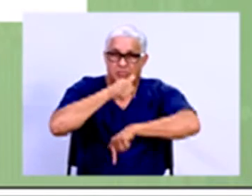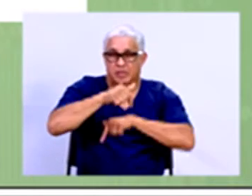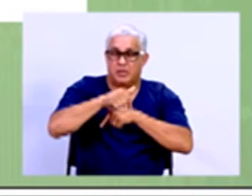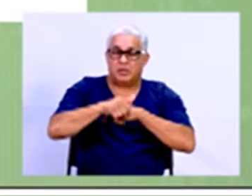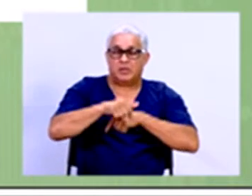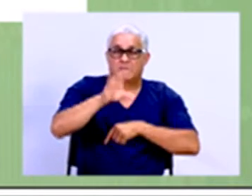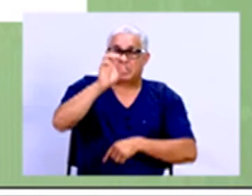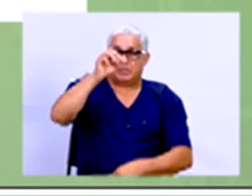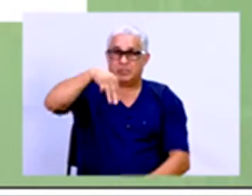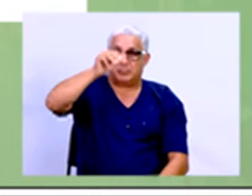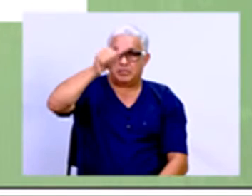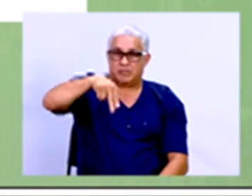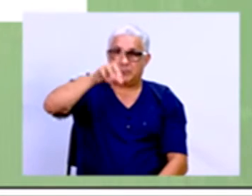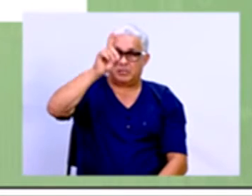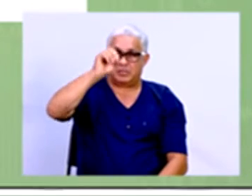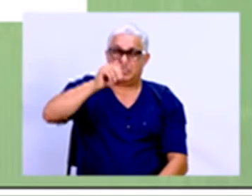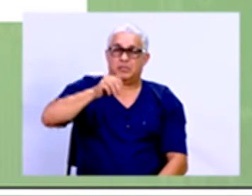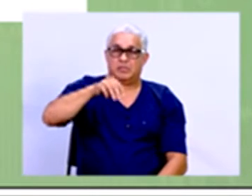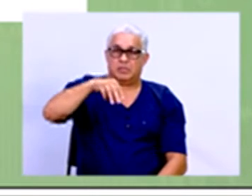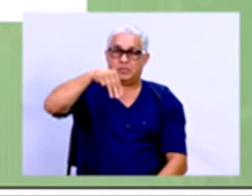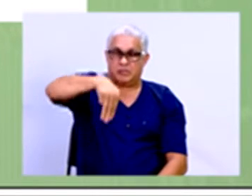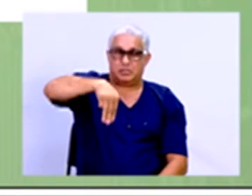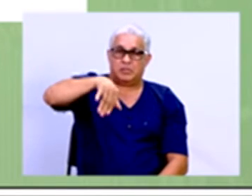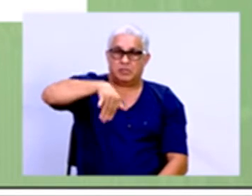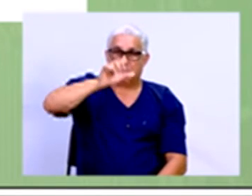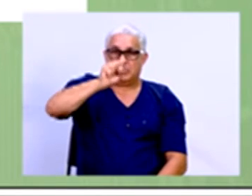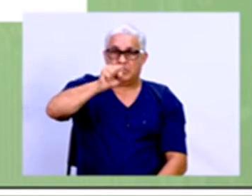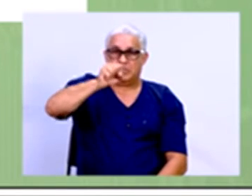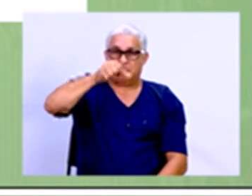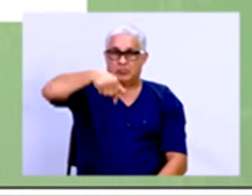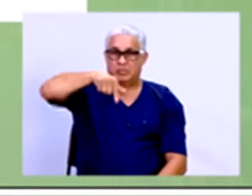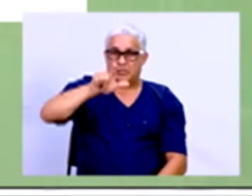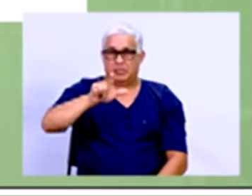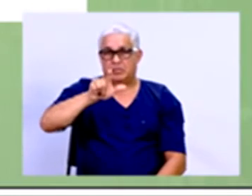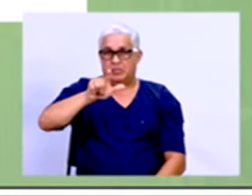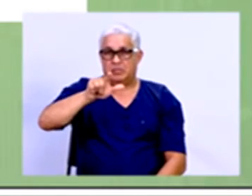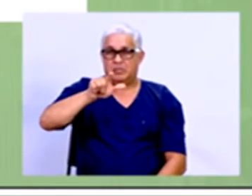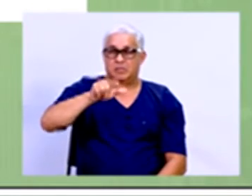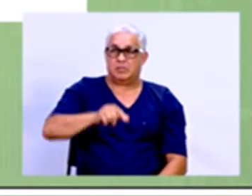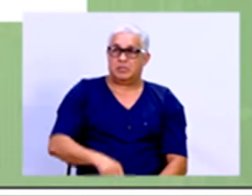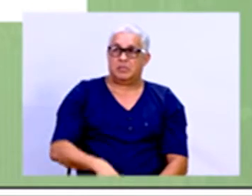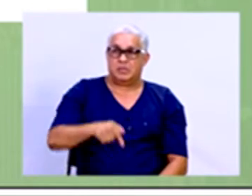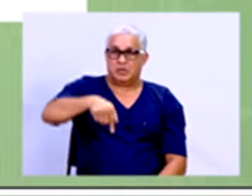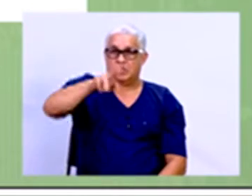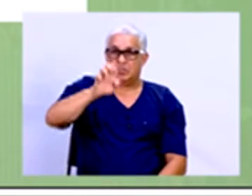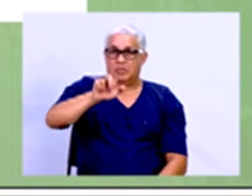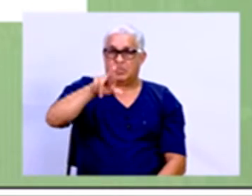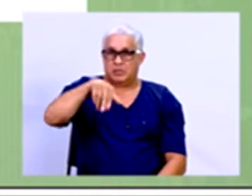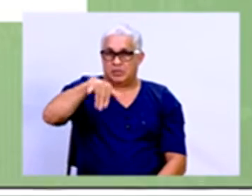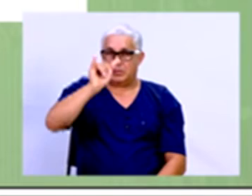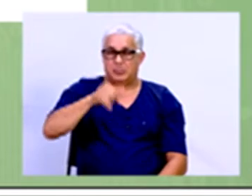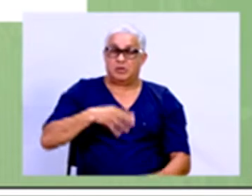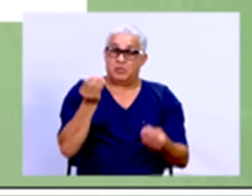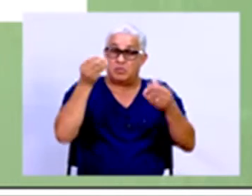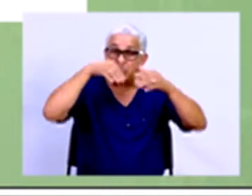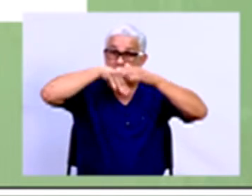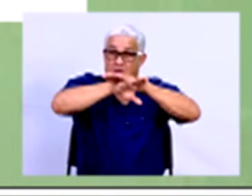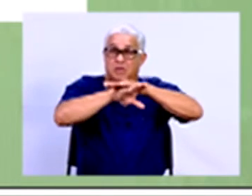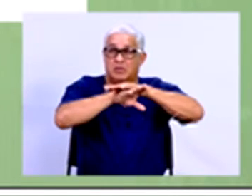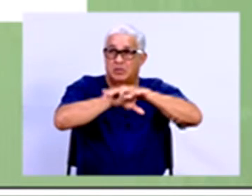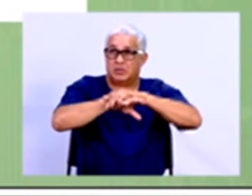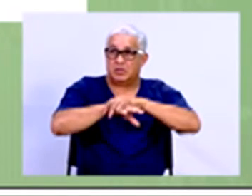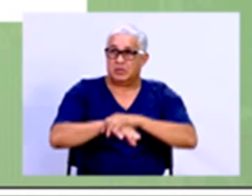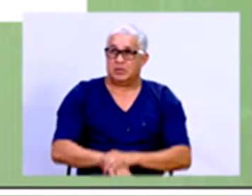MySQL query, certo? Armazenei aqui em res. Por que eu armazenei em res? Porque caso dê algum erro, né,